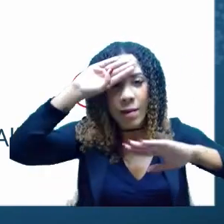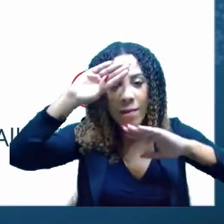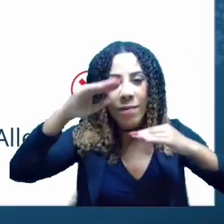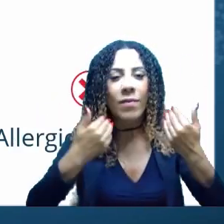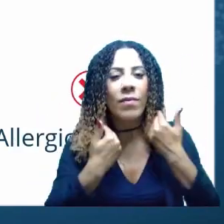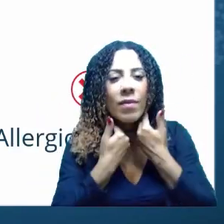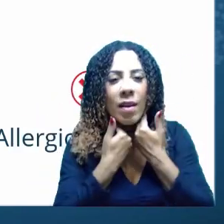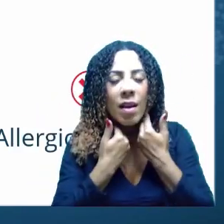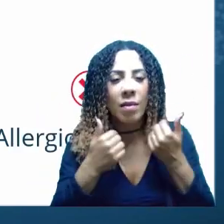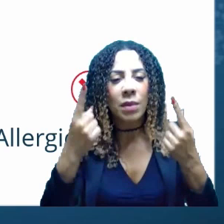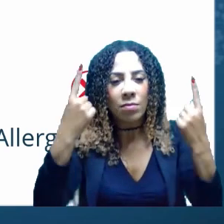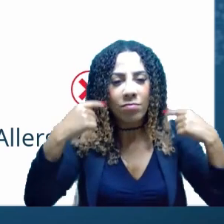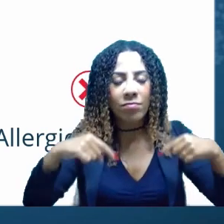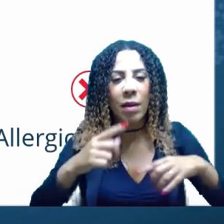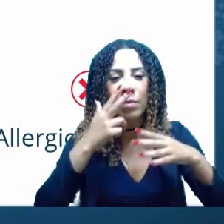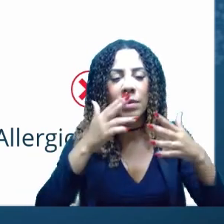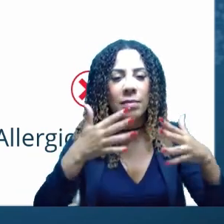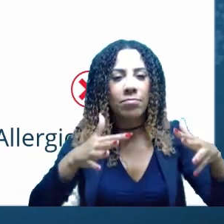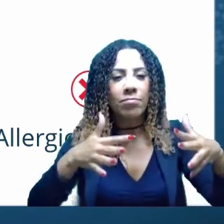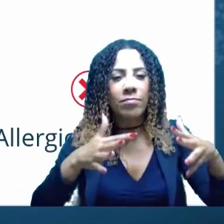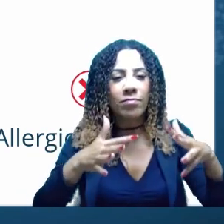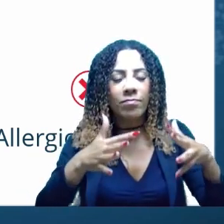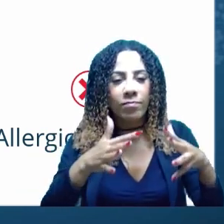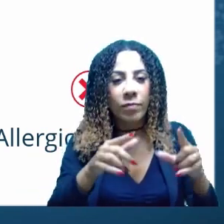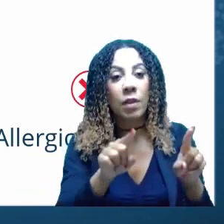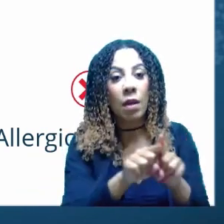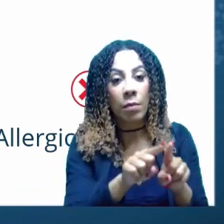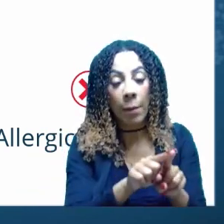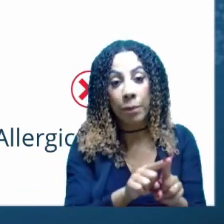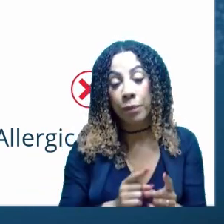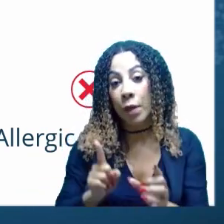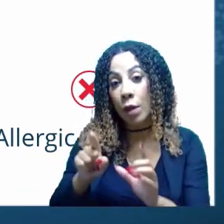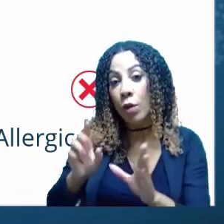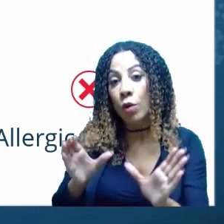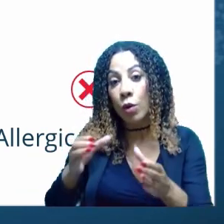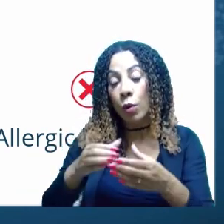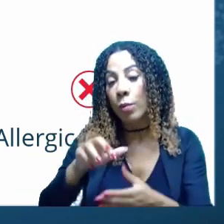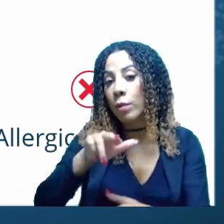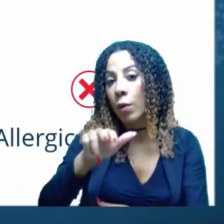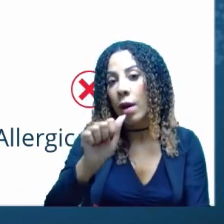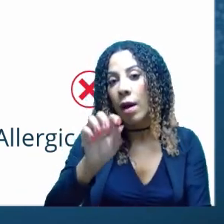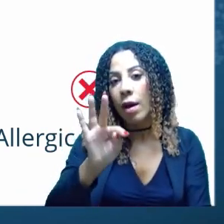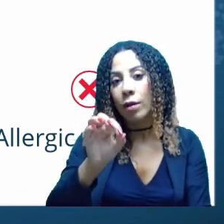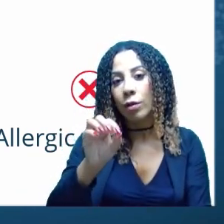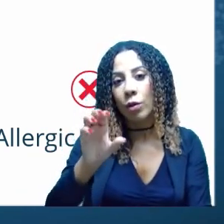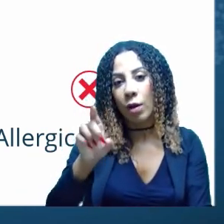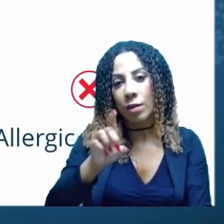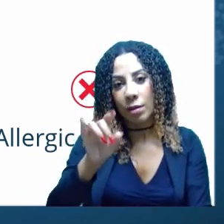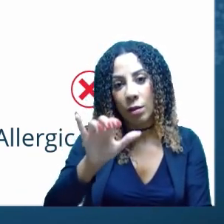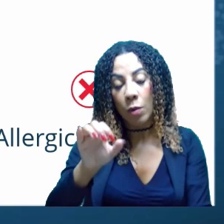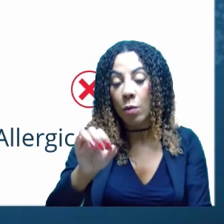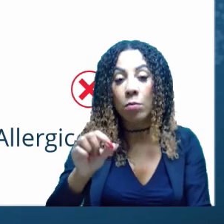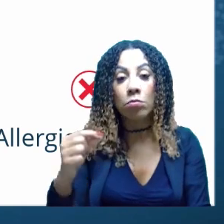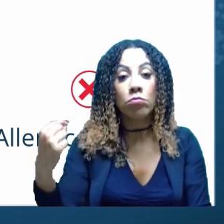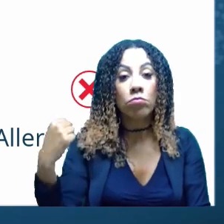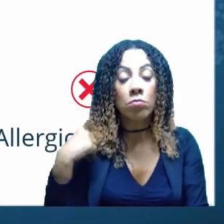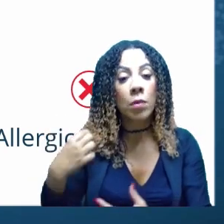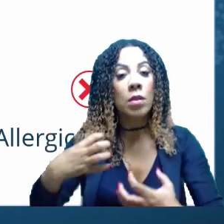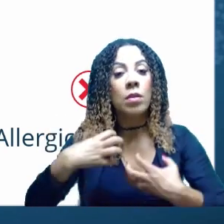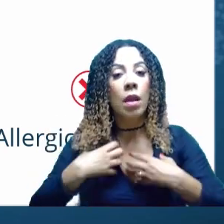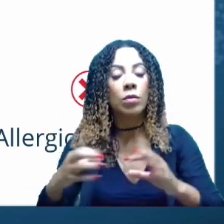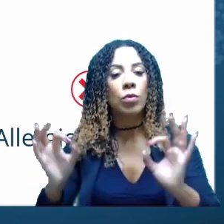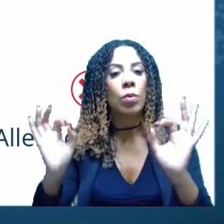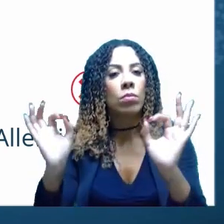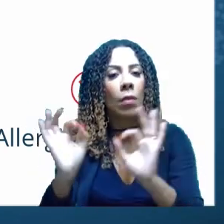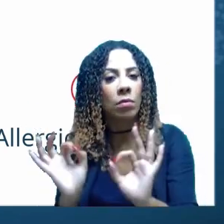em comparação aos indivíduos não atópicos que tomaram a mesma vacina. Esses resultados sugerem